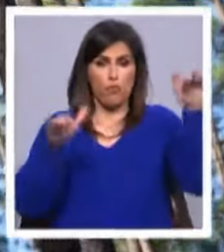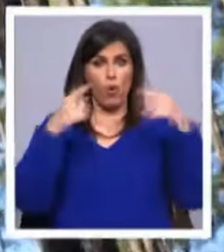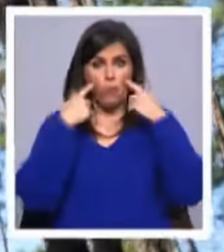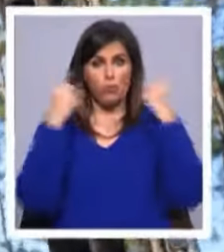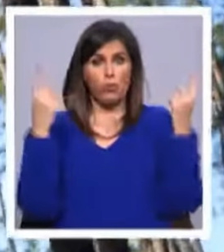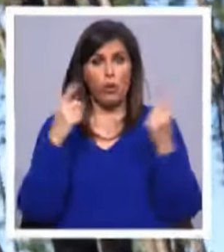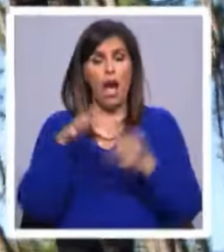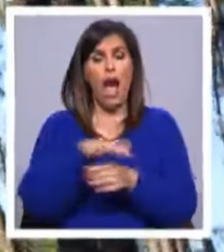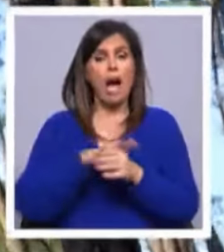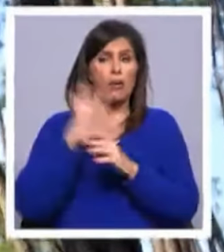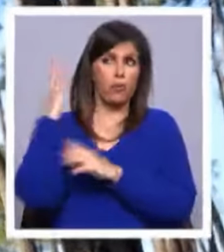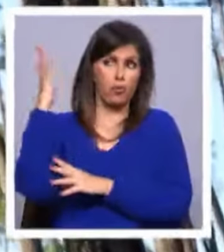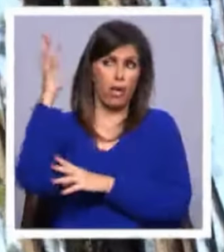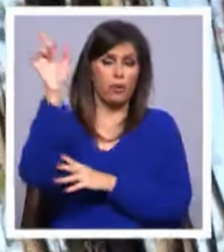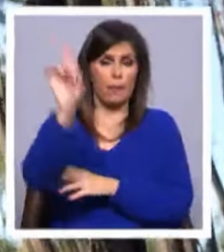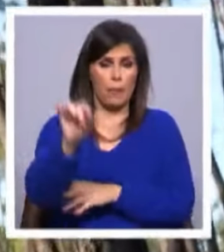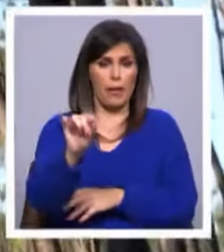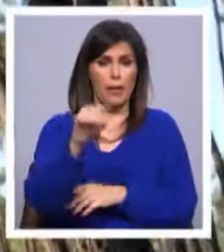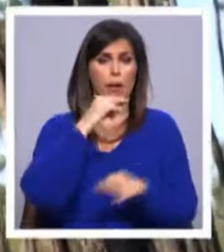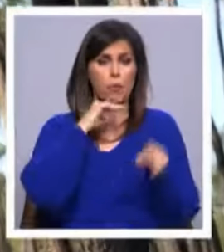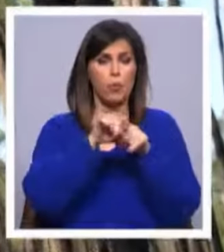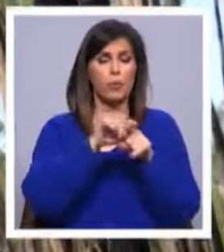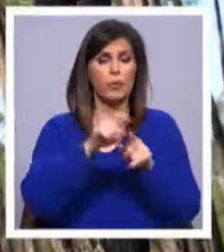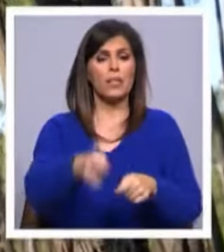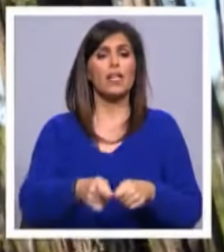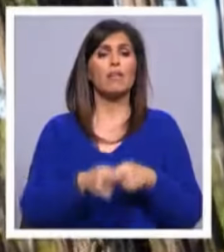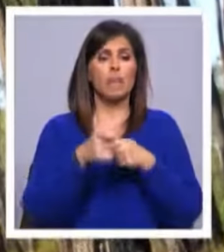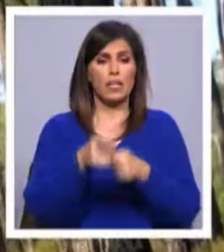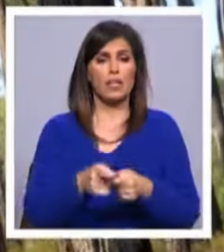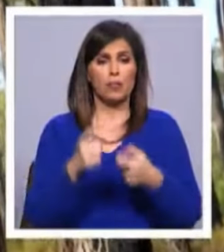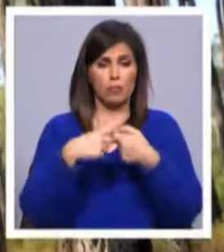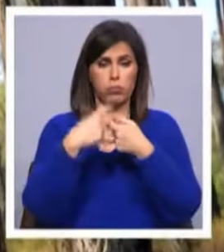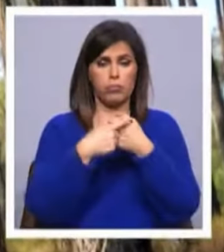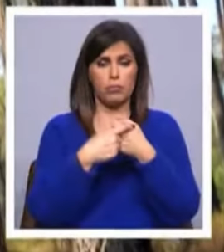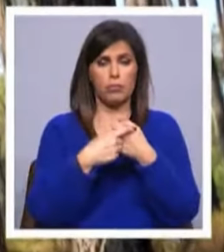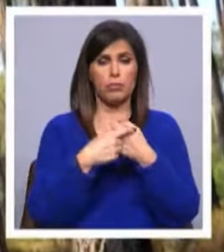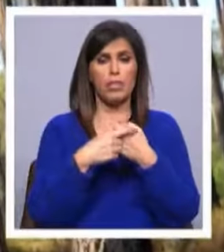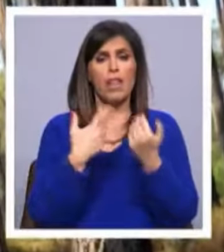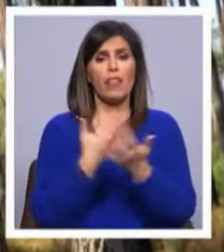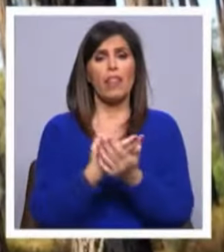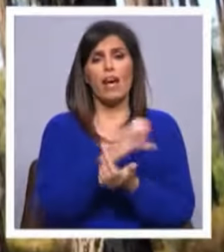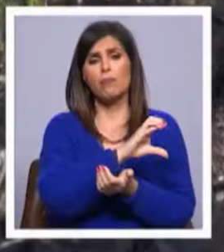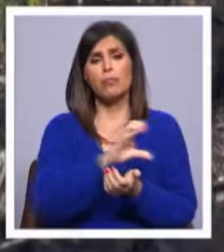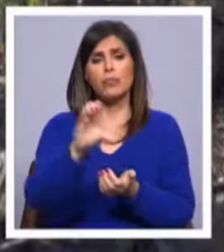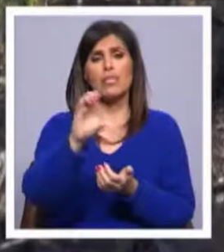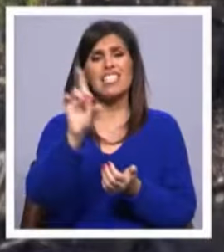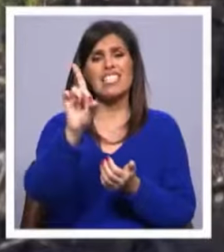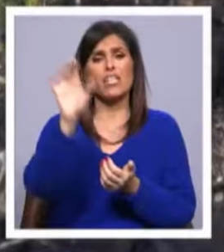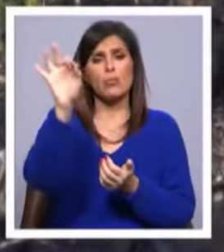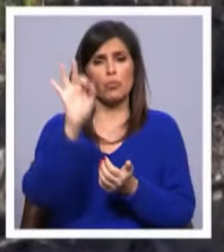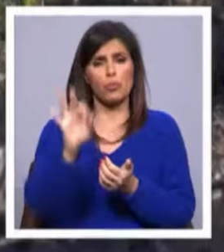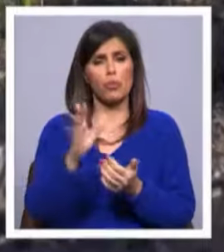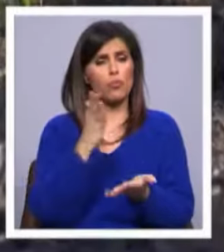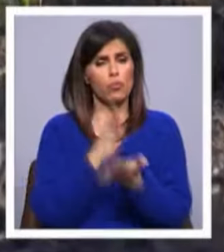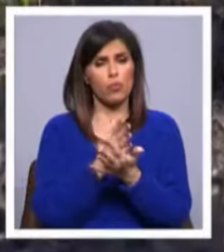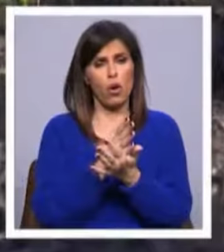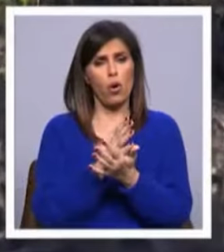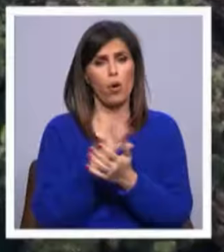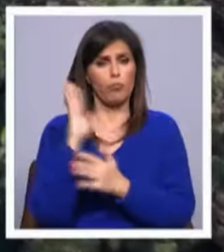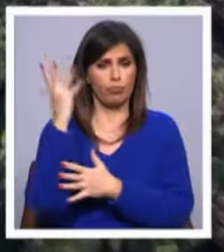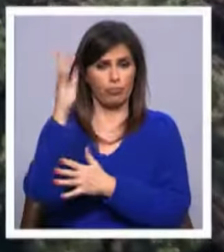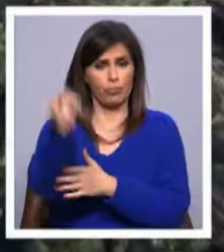desigualdades estendem-se ao setor florestal. A Política Agrícola Comum destina apenas 6% do orçamento à